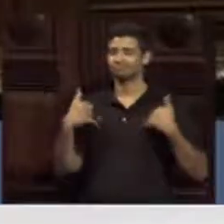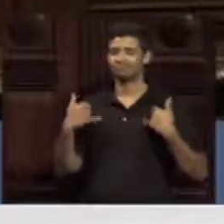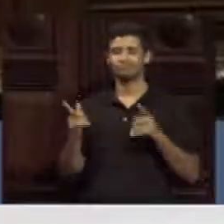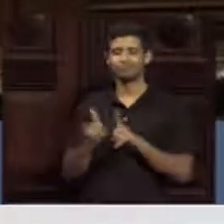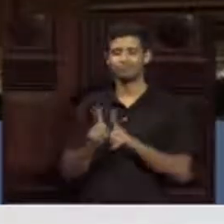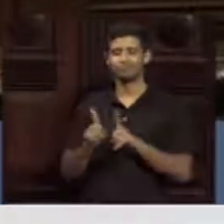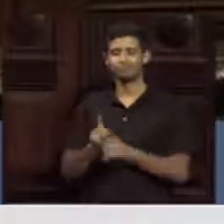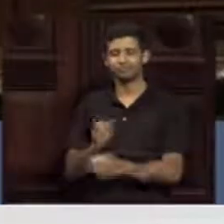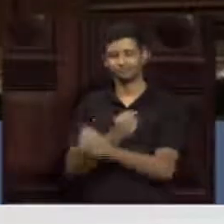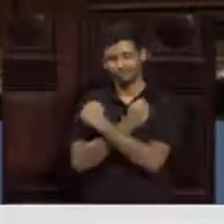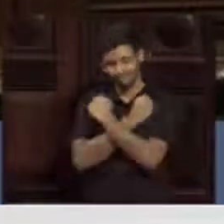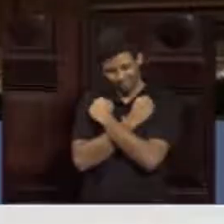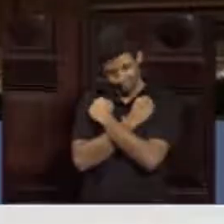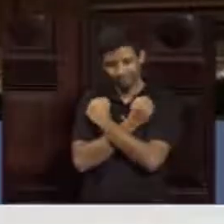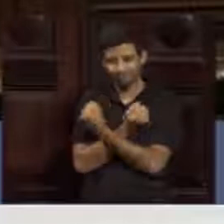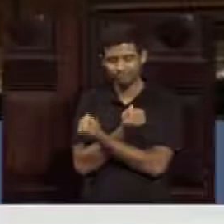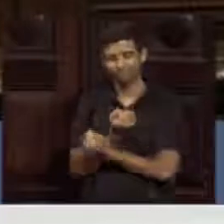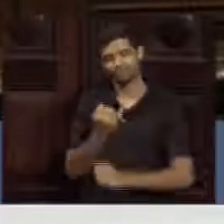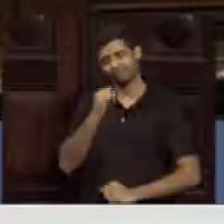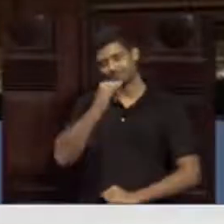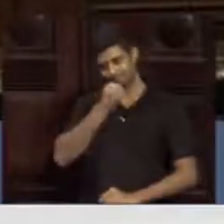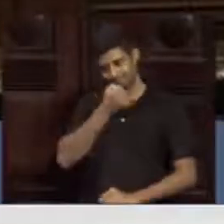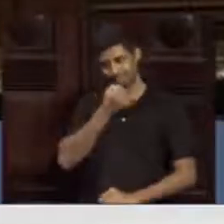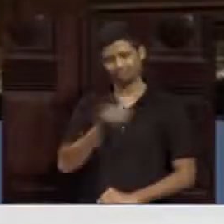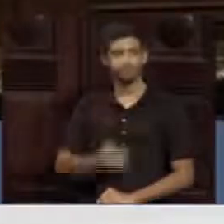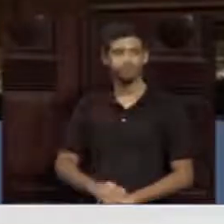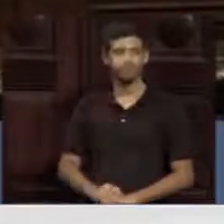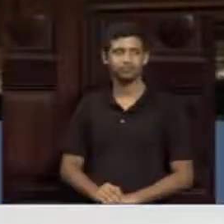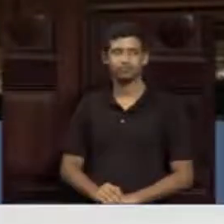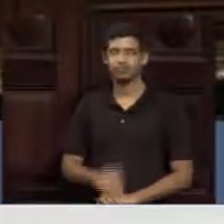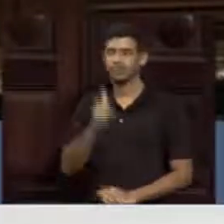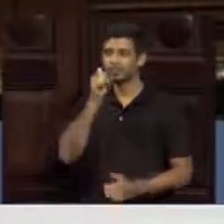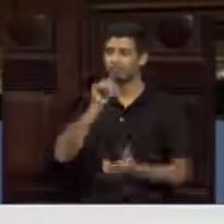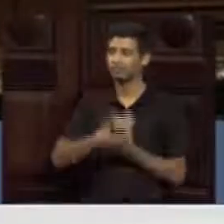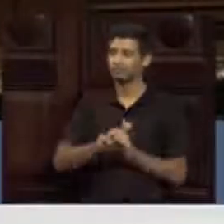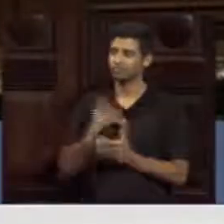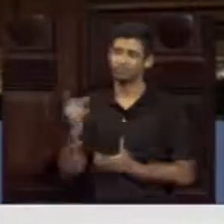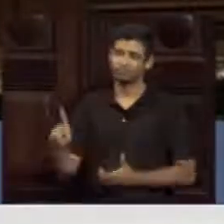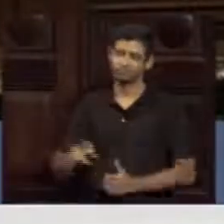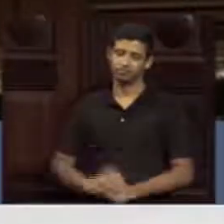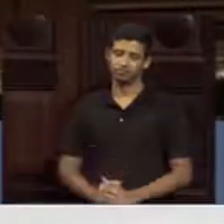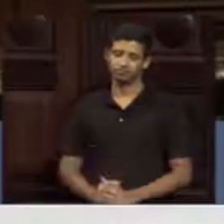abraço com pesar sua